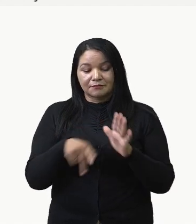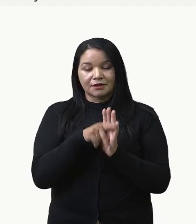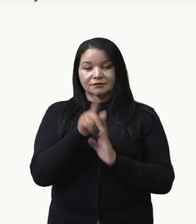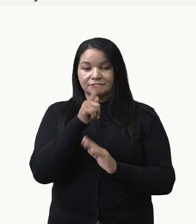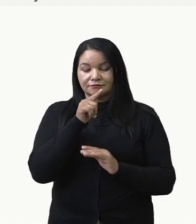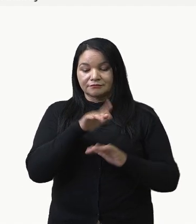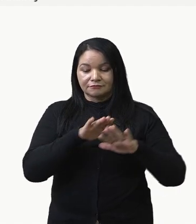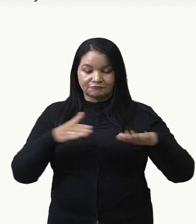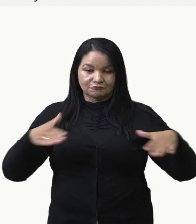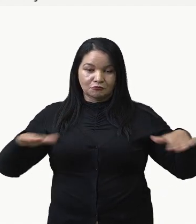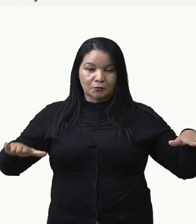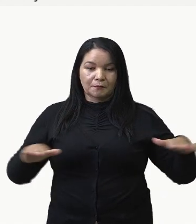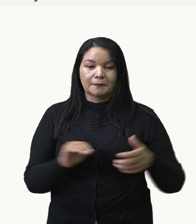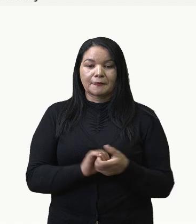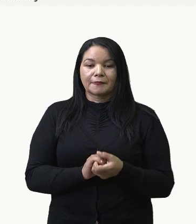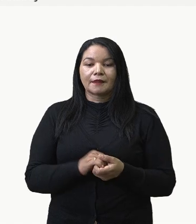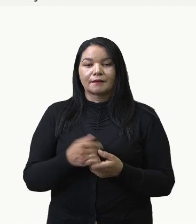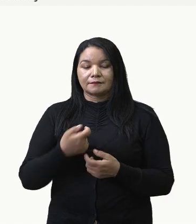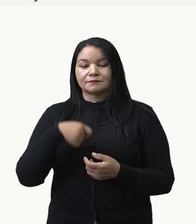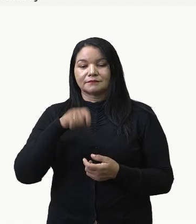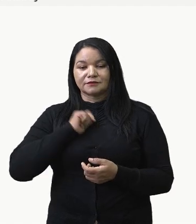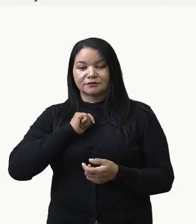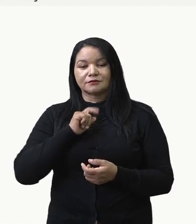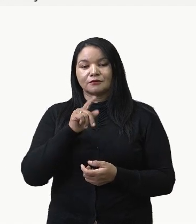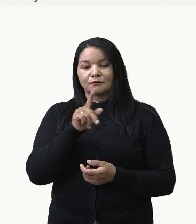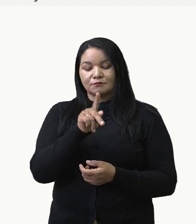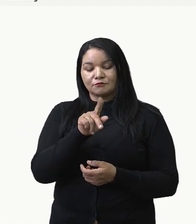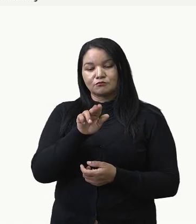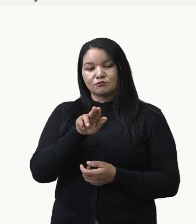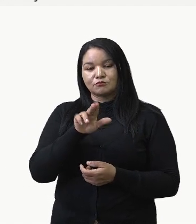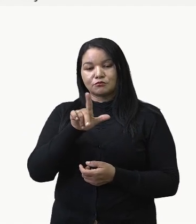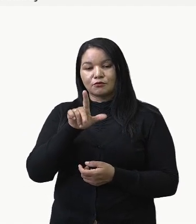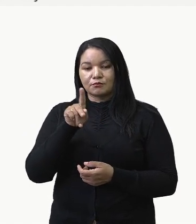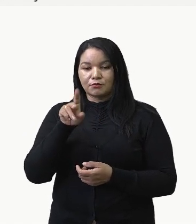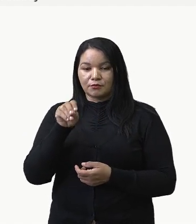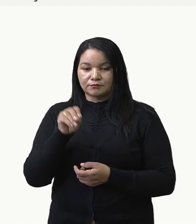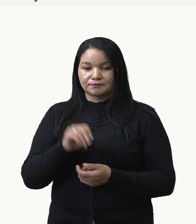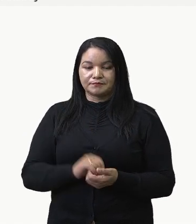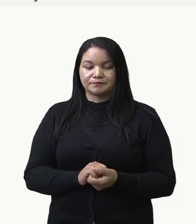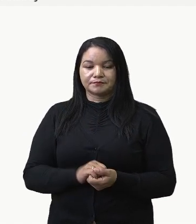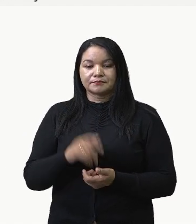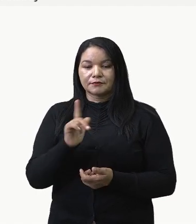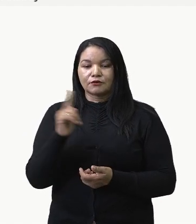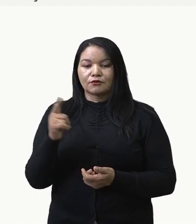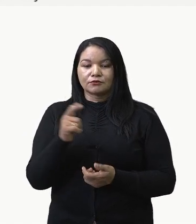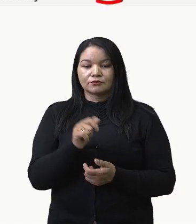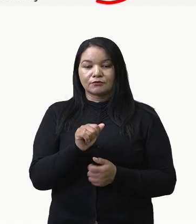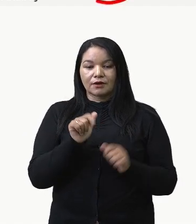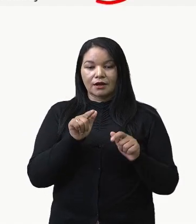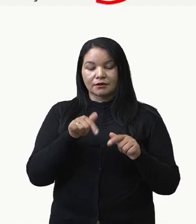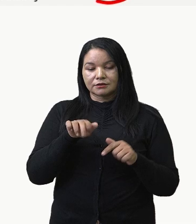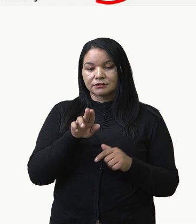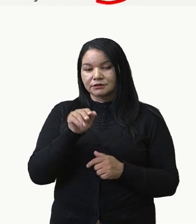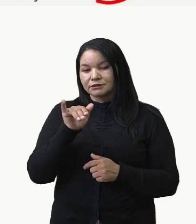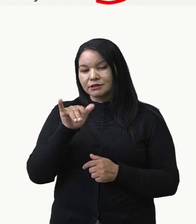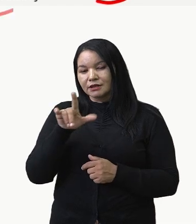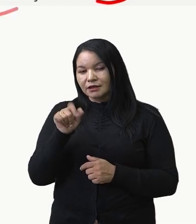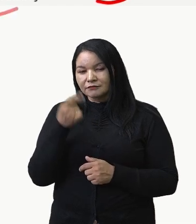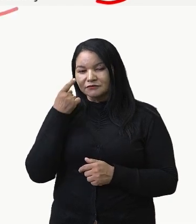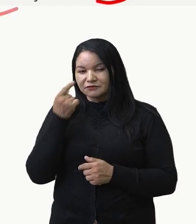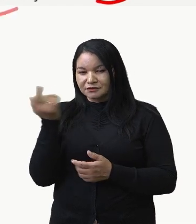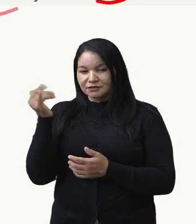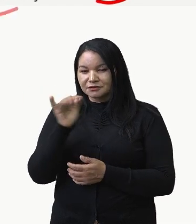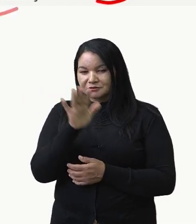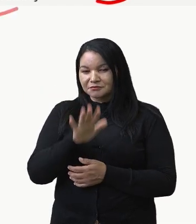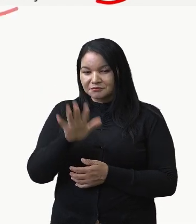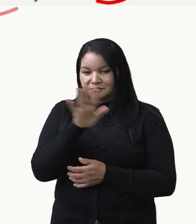povo no espanhol se diz pulpo pulpo águila Eis Aqui a águila tremenda né